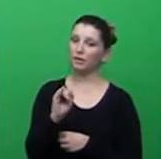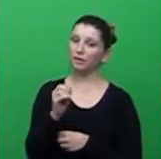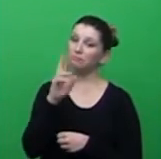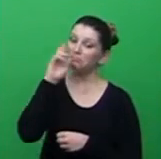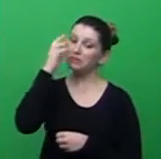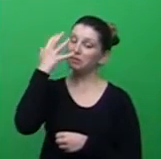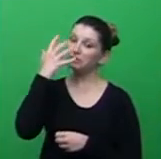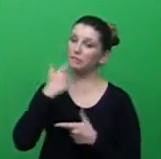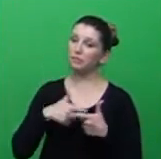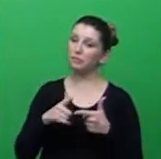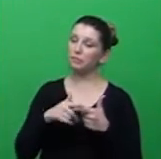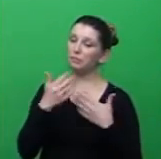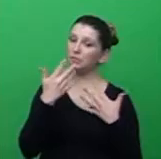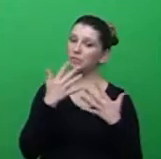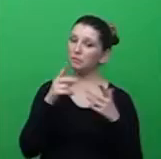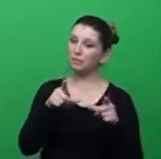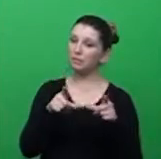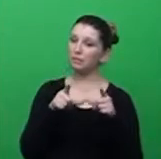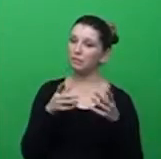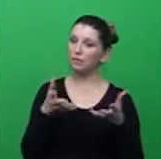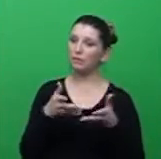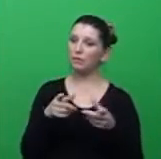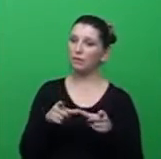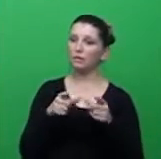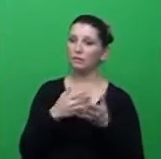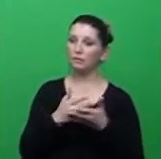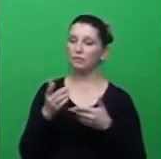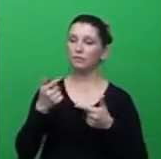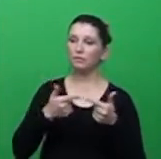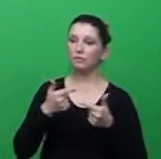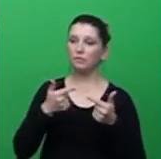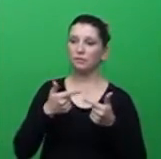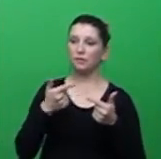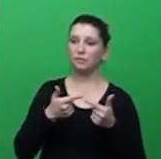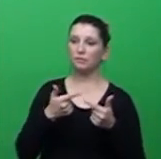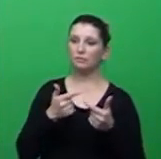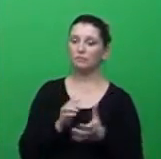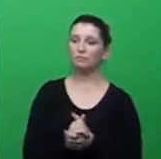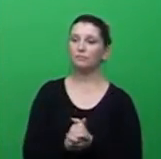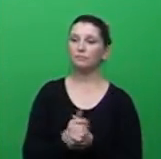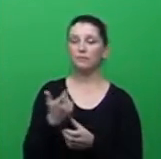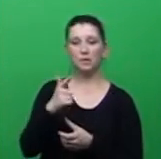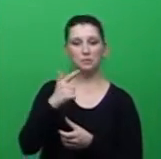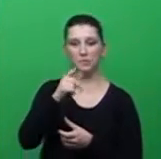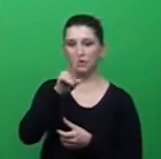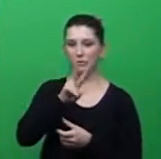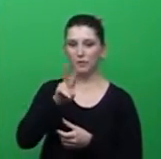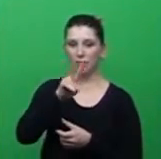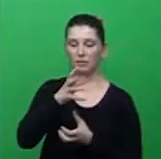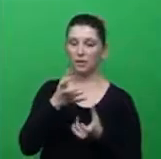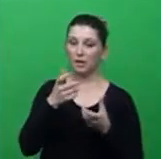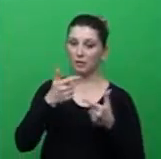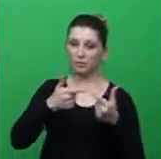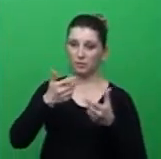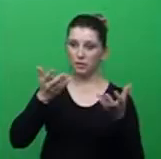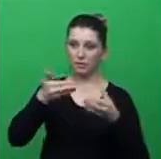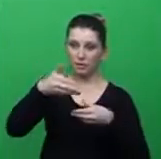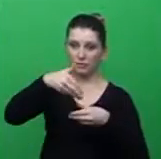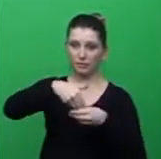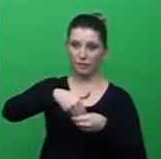mais uma vez. O requerimento continua em discussão. Não havendo vereadores que queiram discutir,